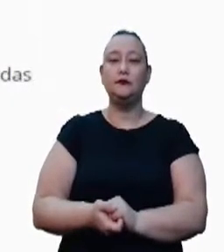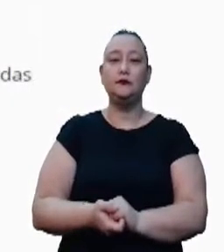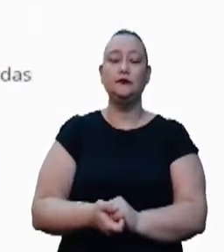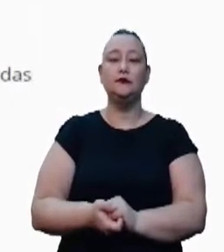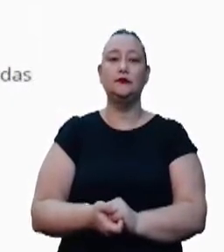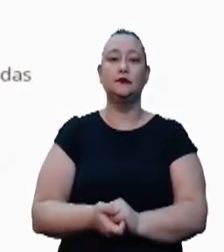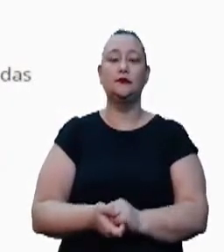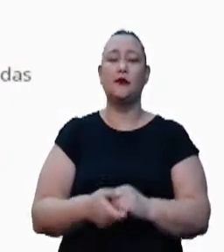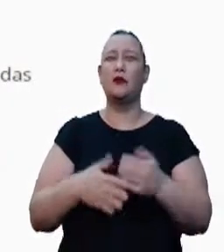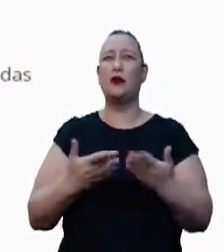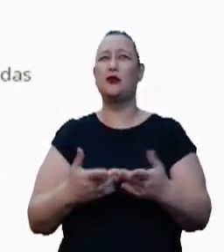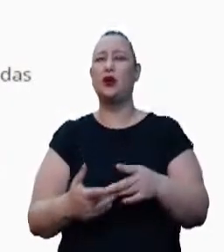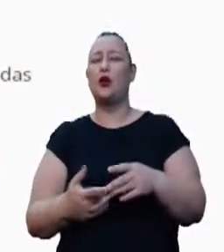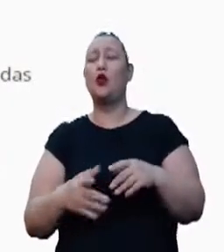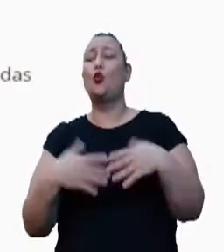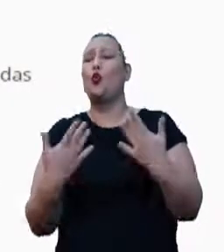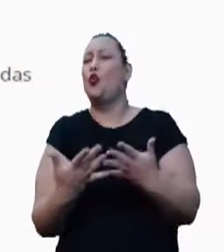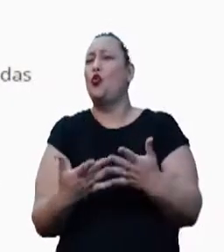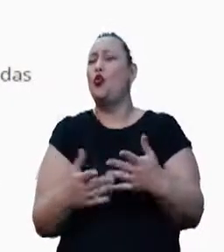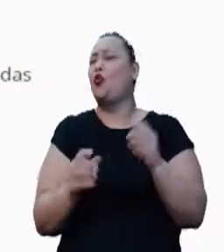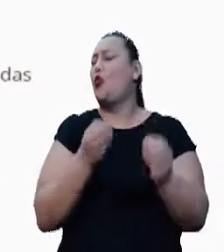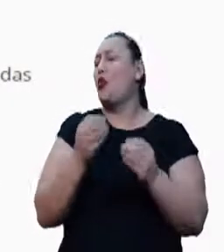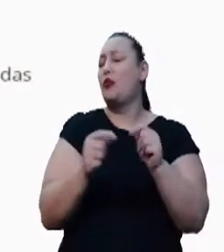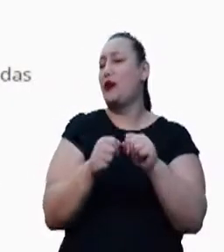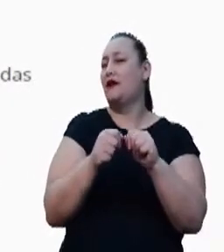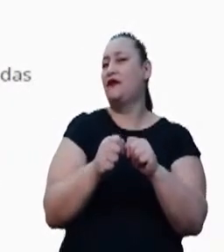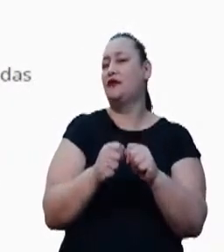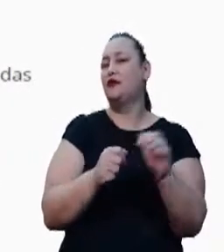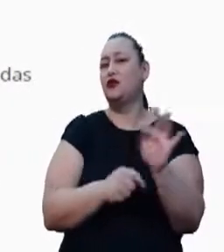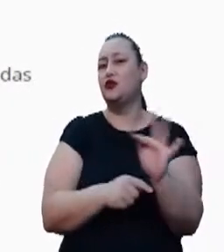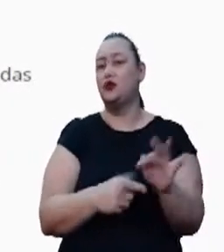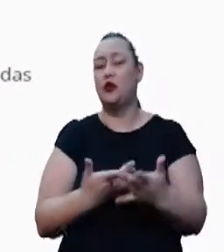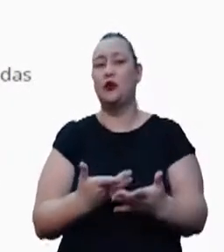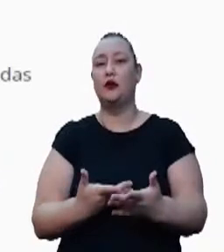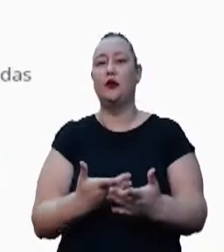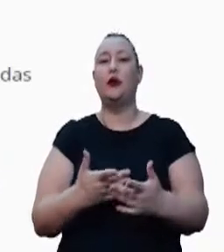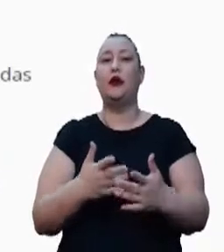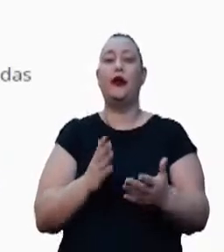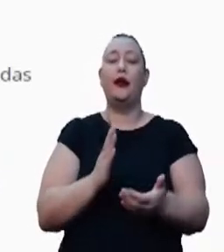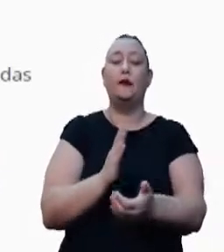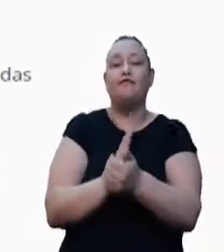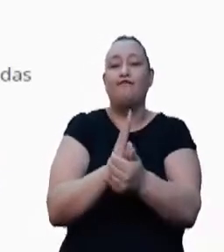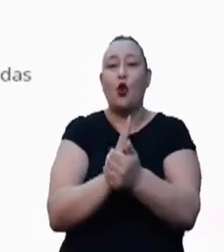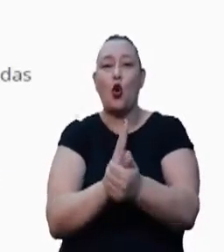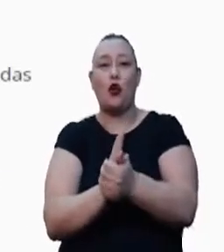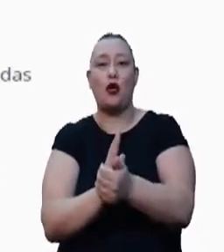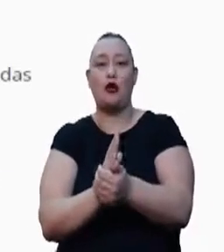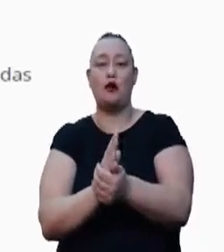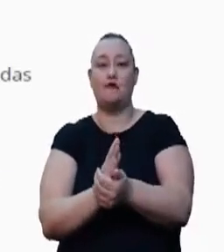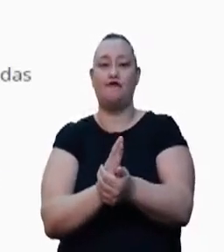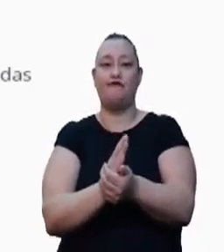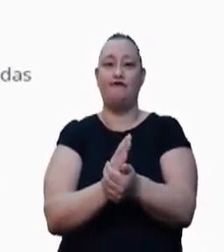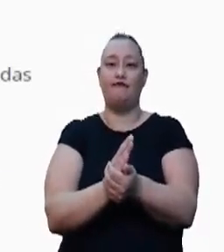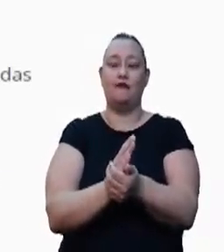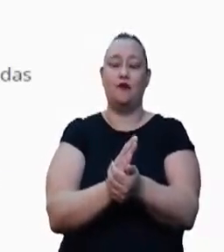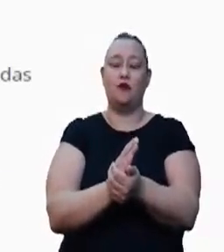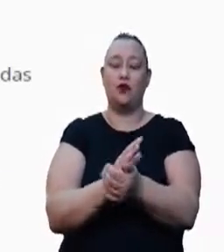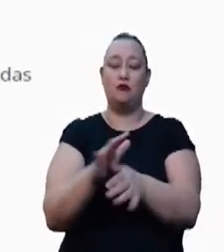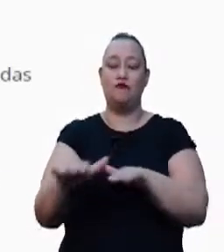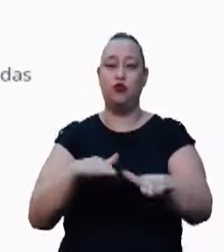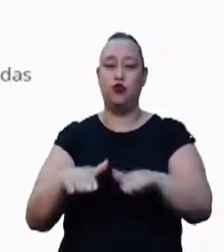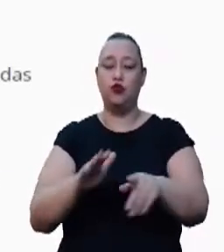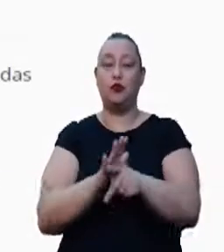E qual é a ação dessa toxina? Então, basicamente, a toxina ela funciona como bloqueando a transmissão de impulsos nervosos para o músculo. Então,